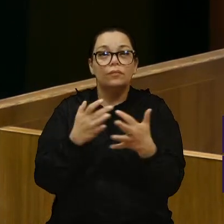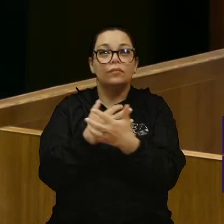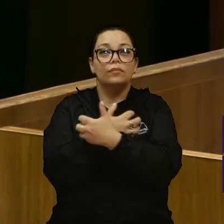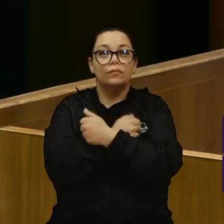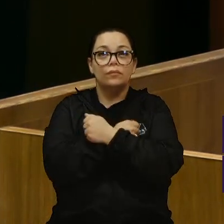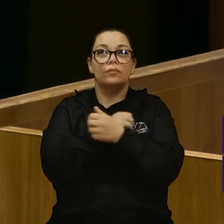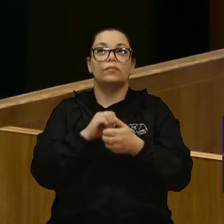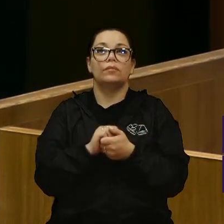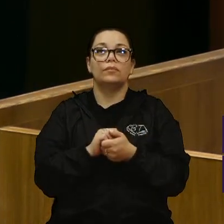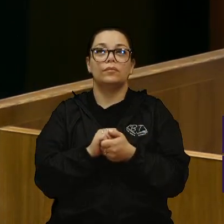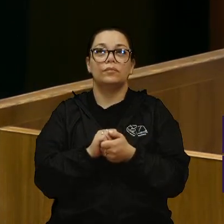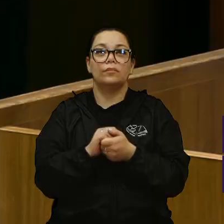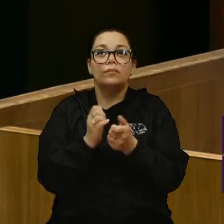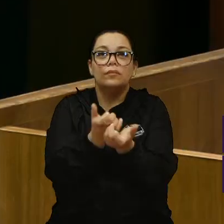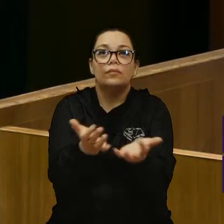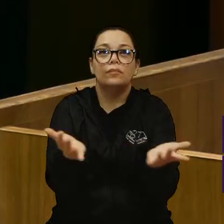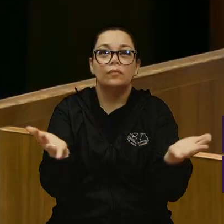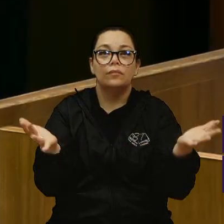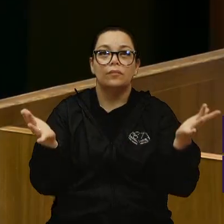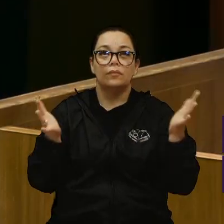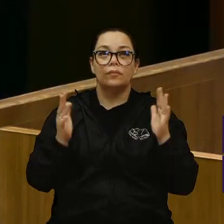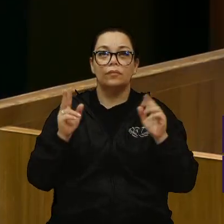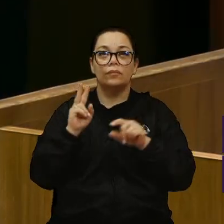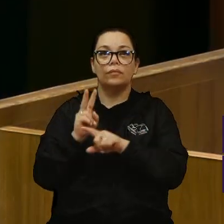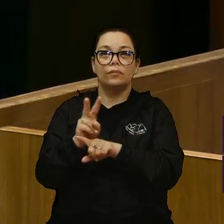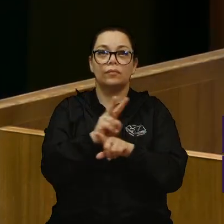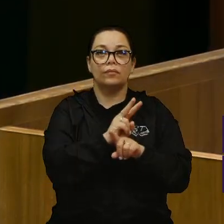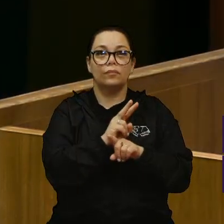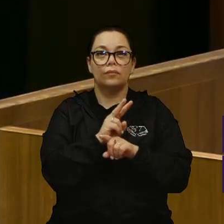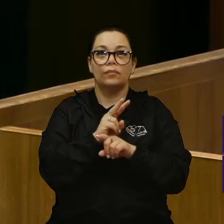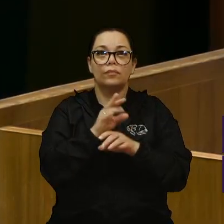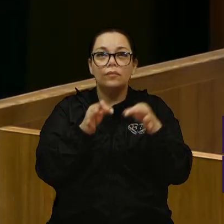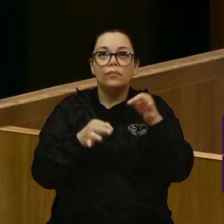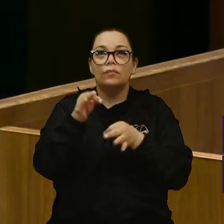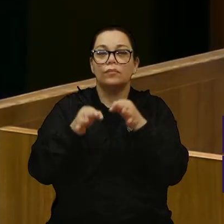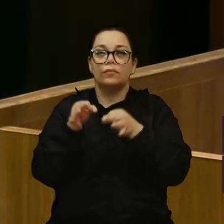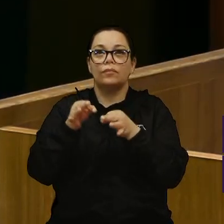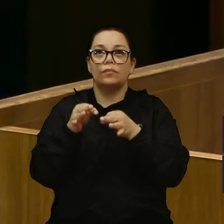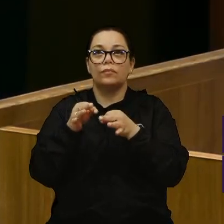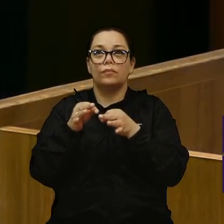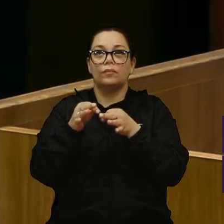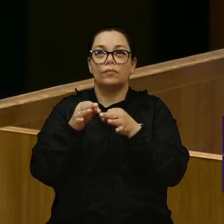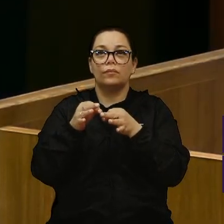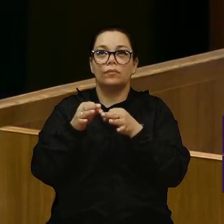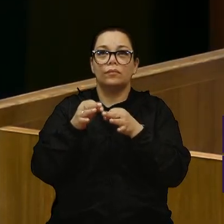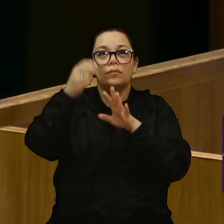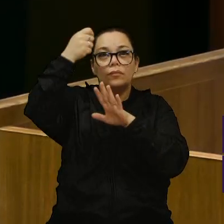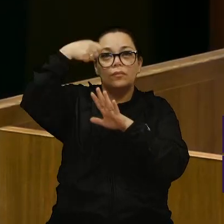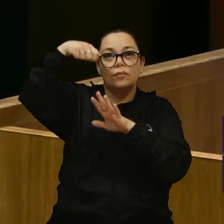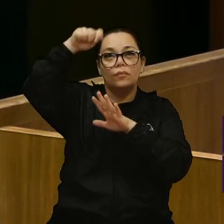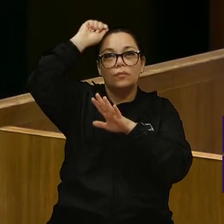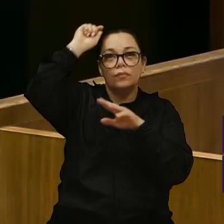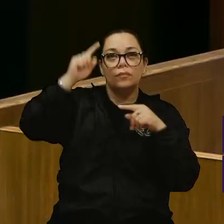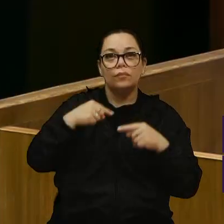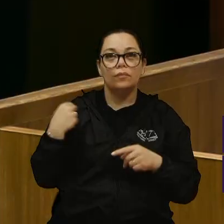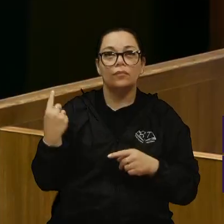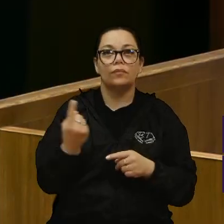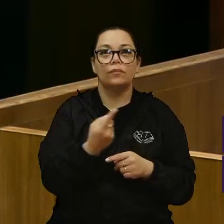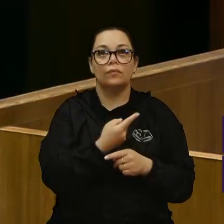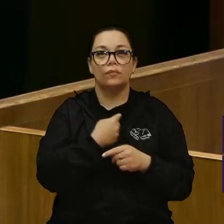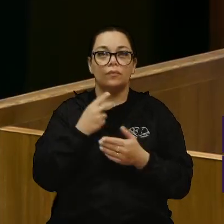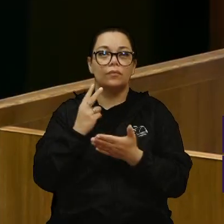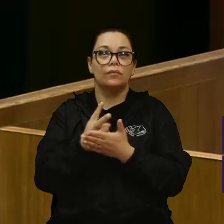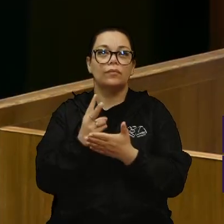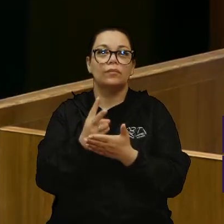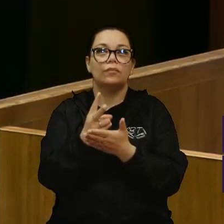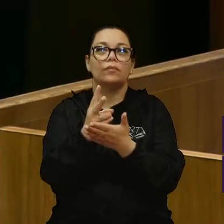acolhidos, onde o meio ambiente seja cuidado com justiça, onde a universidade, a nossa universidade,